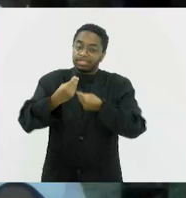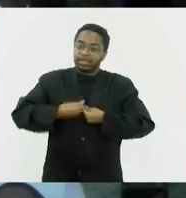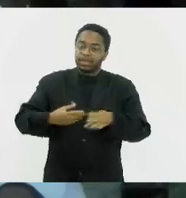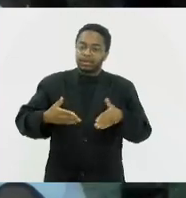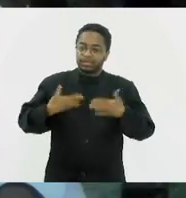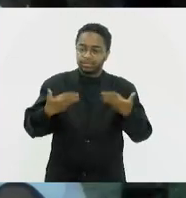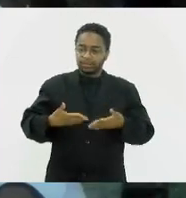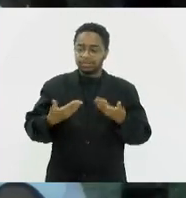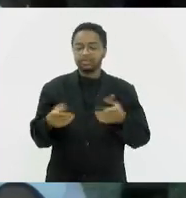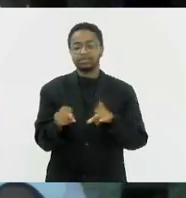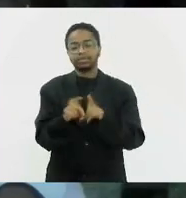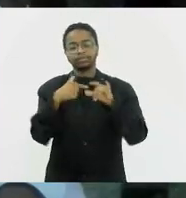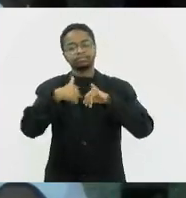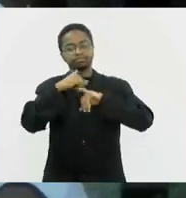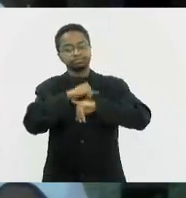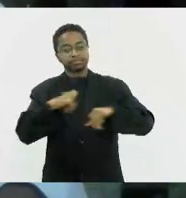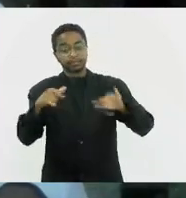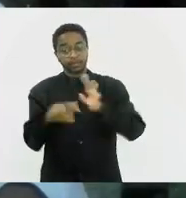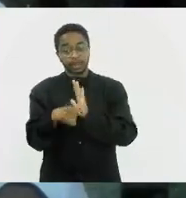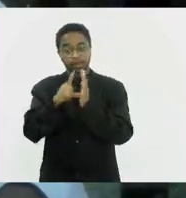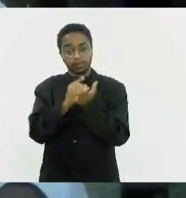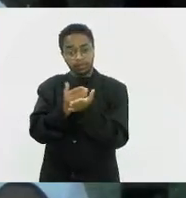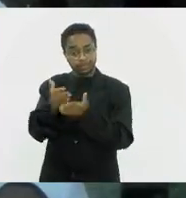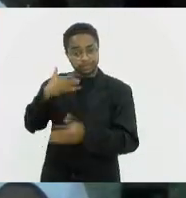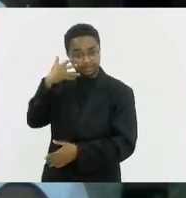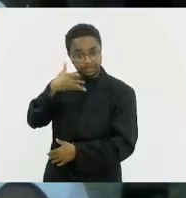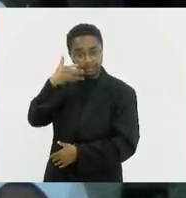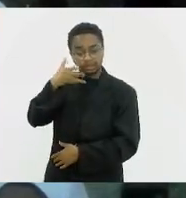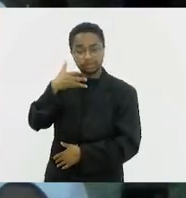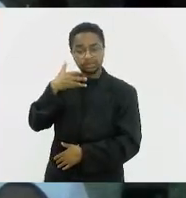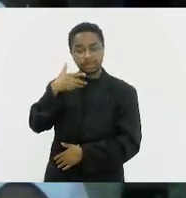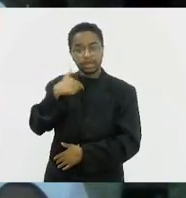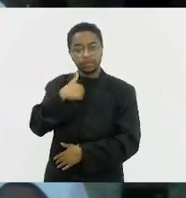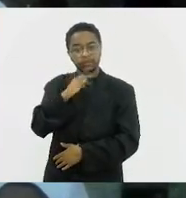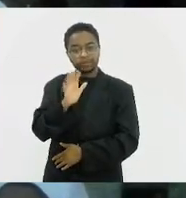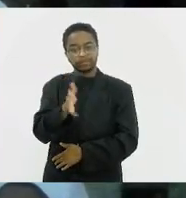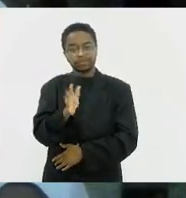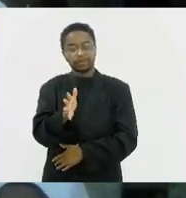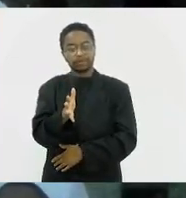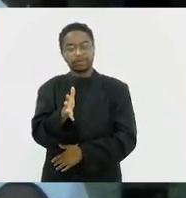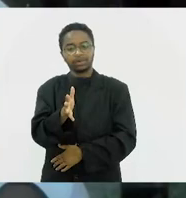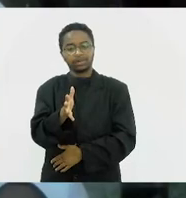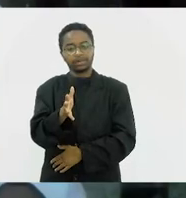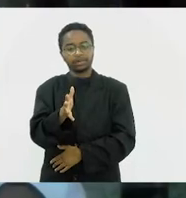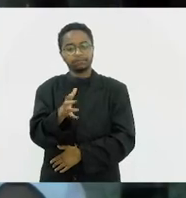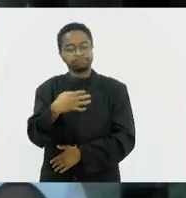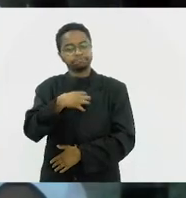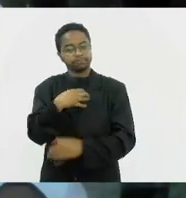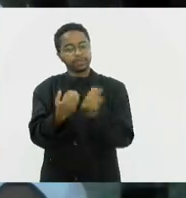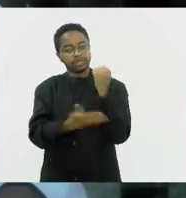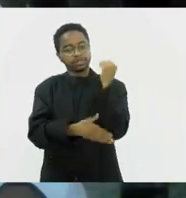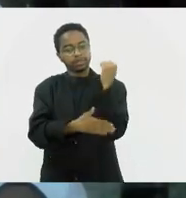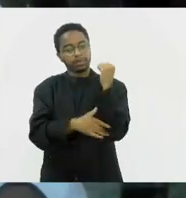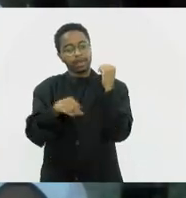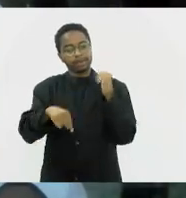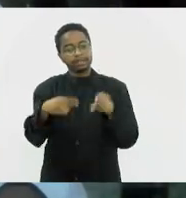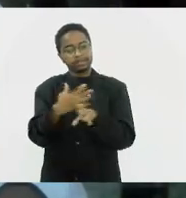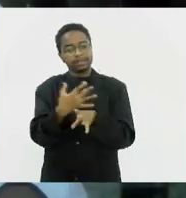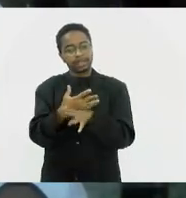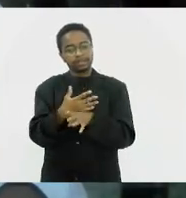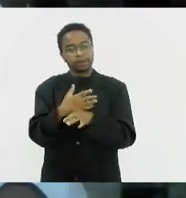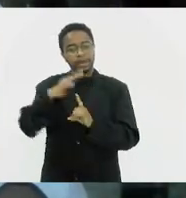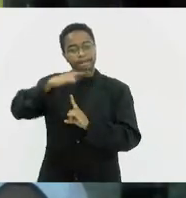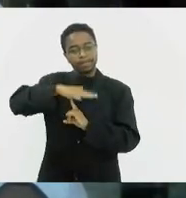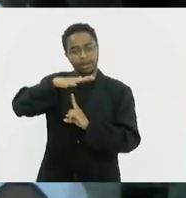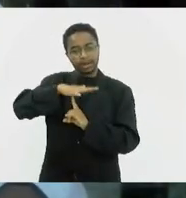te dizer, Munir, antes de começar a minha fala, eu já estou com o maior ciúme dessa cidade do Paraná.